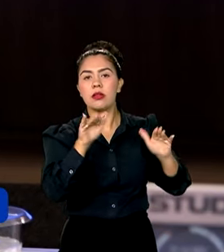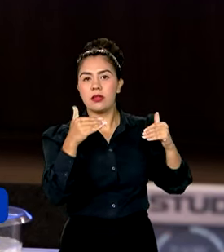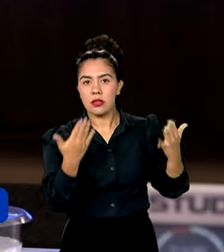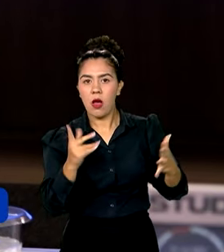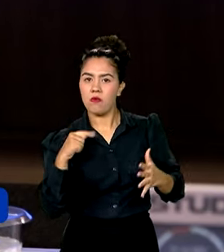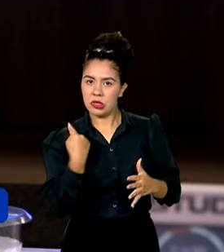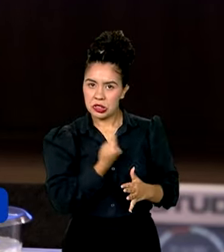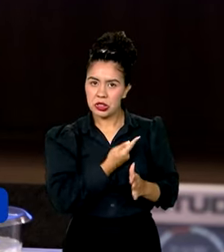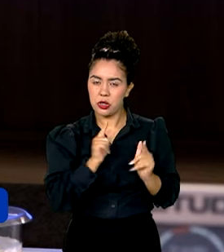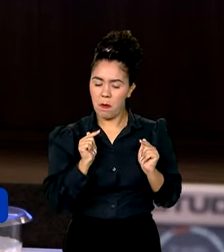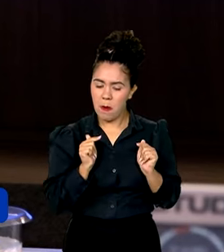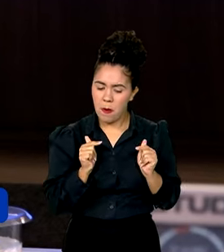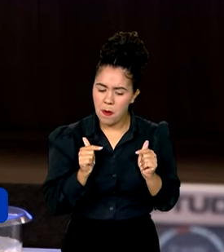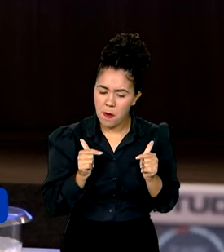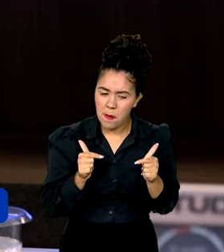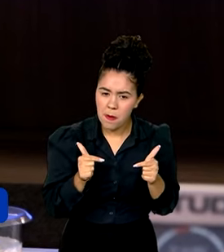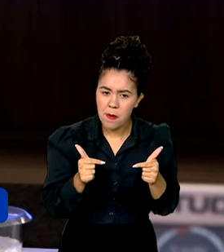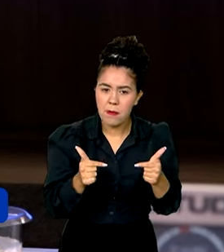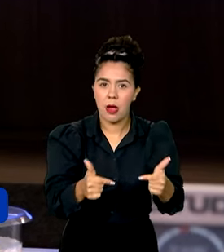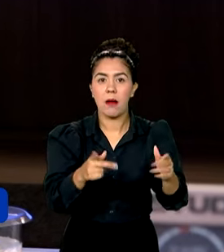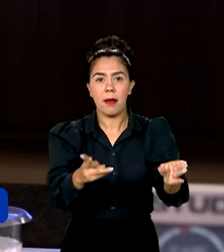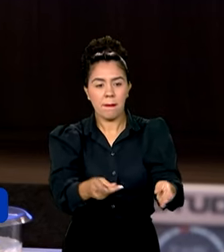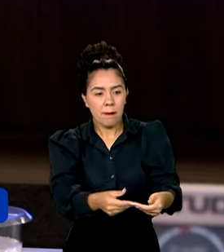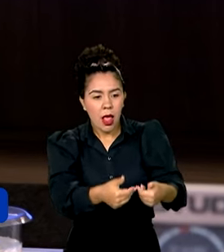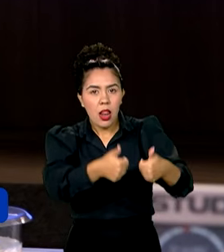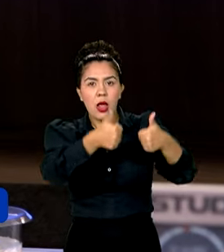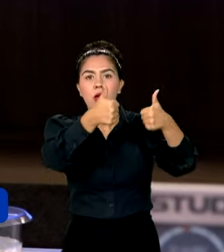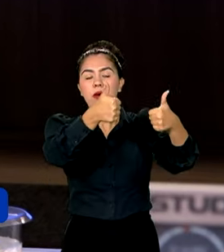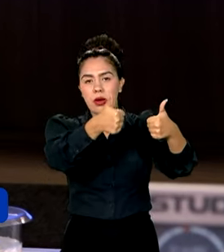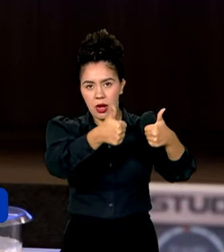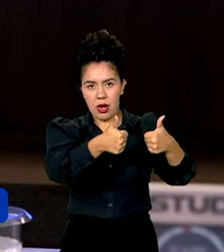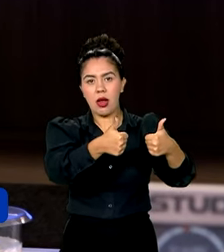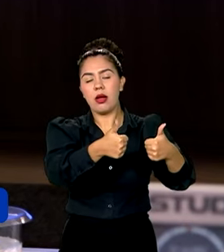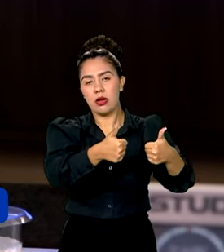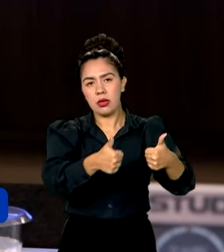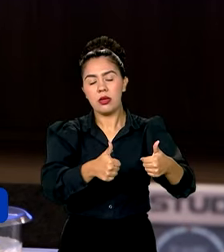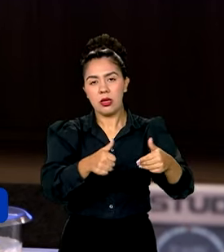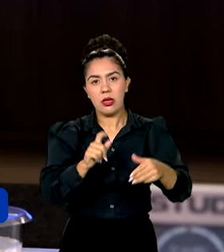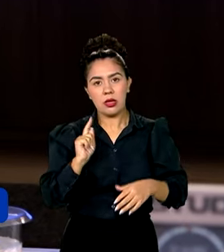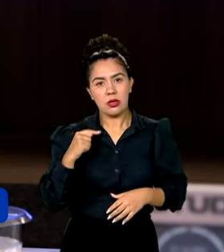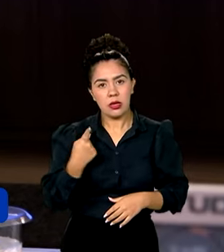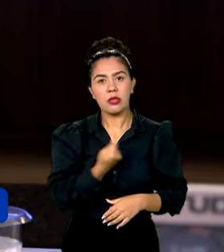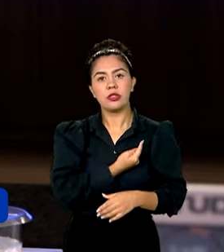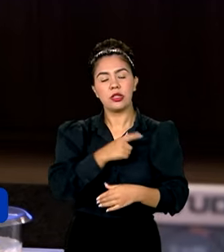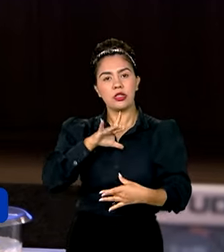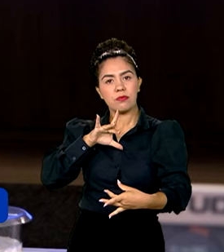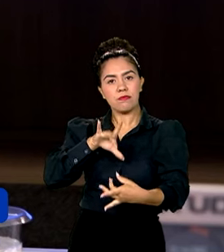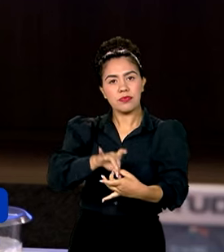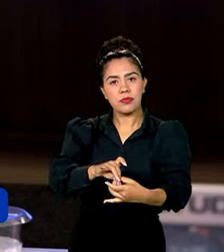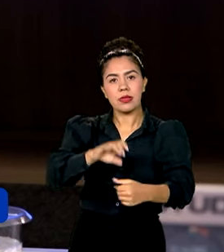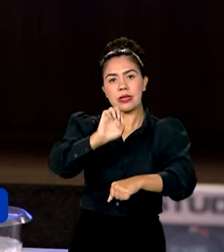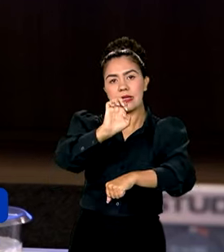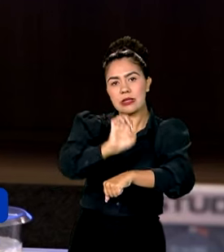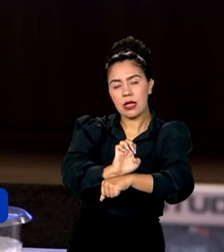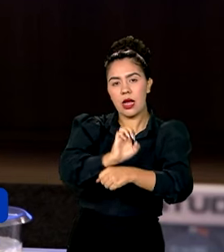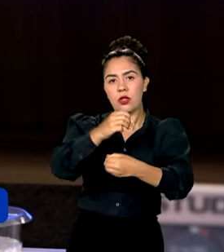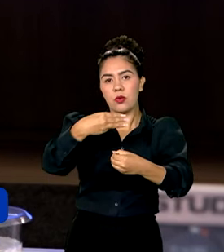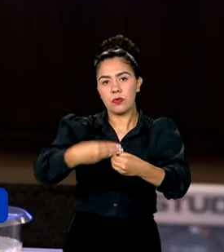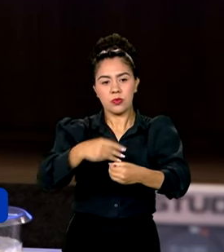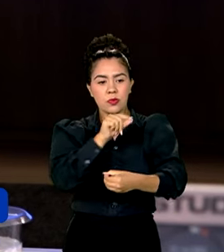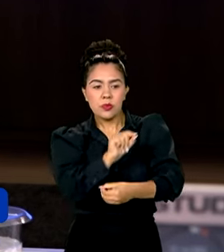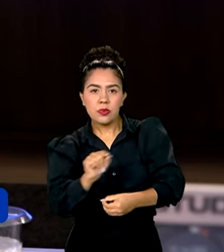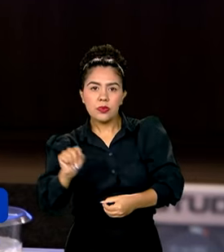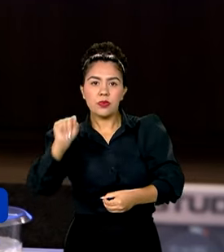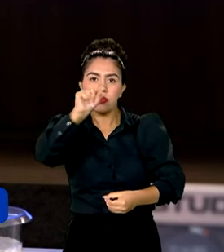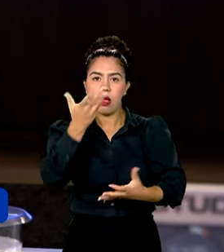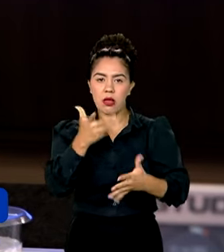atuado eh para a modernização dessa rede e junto com estados e municípios com plano nesse